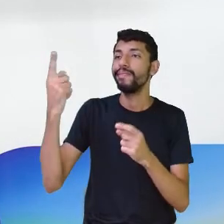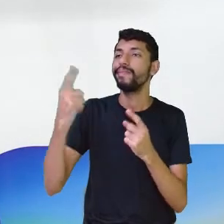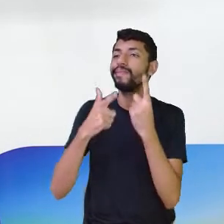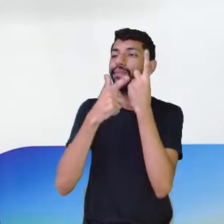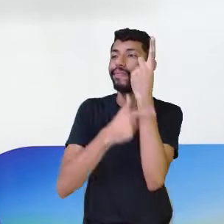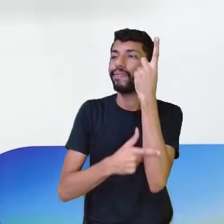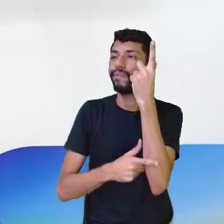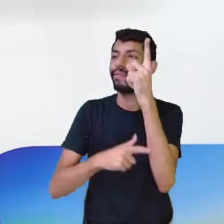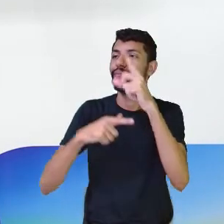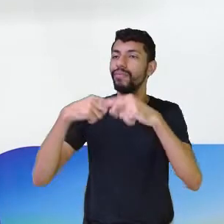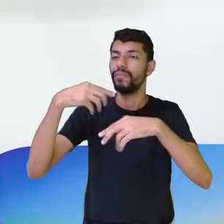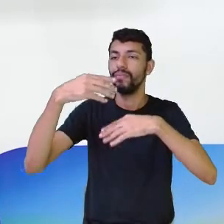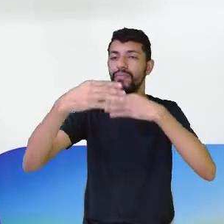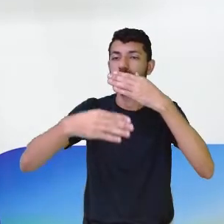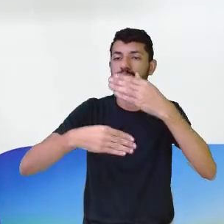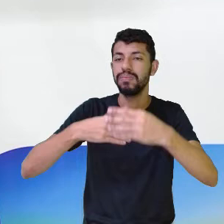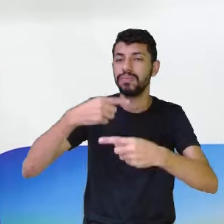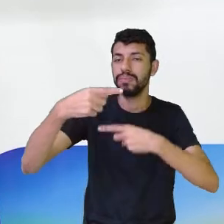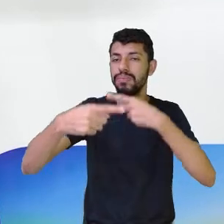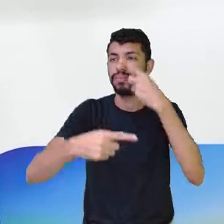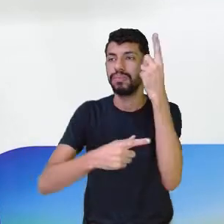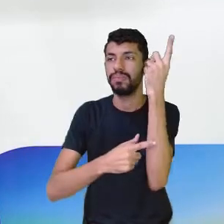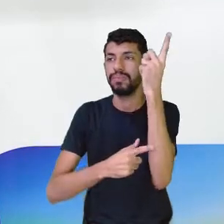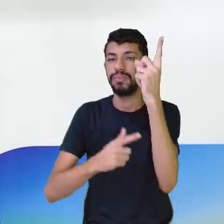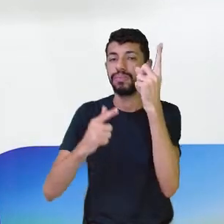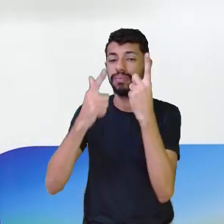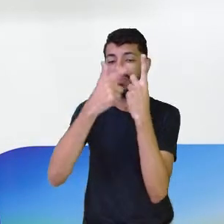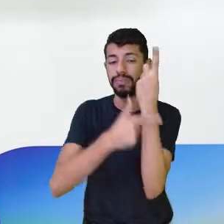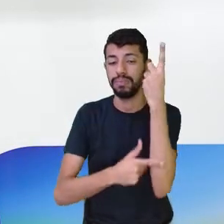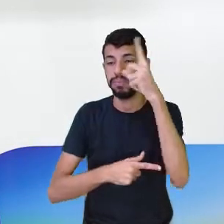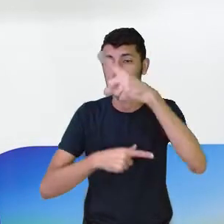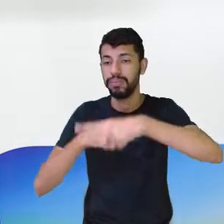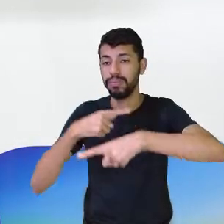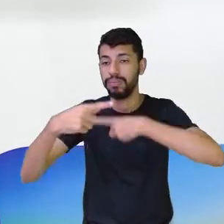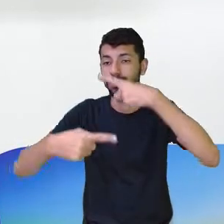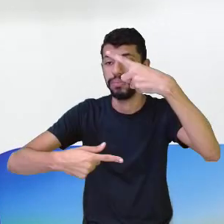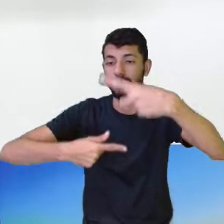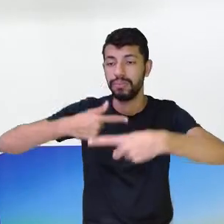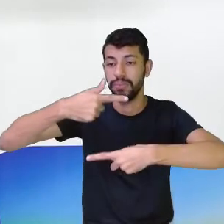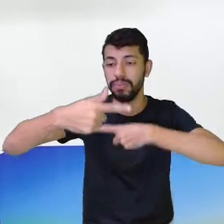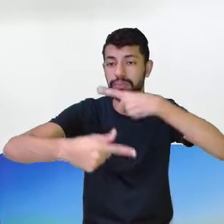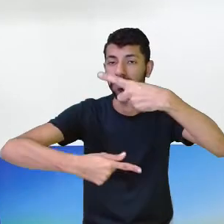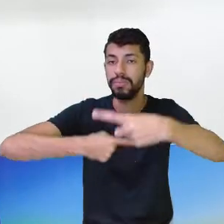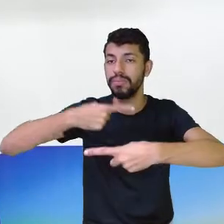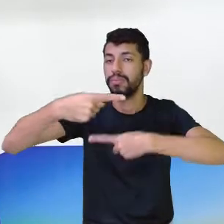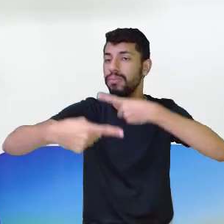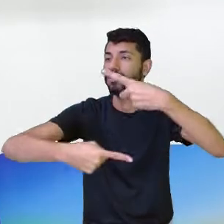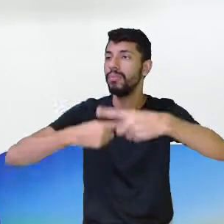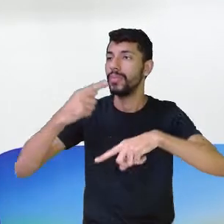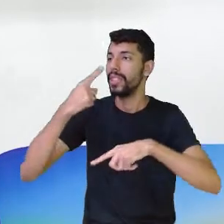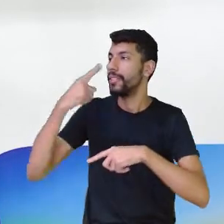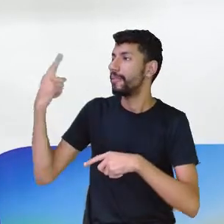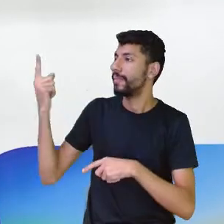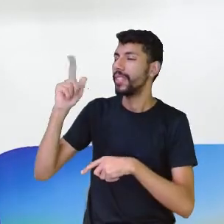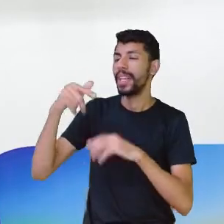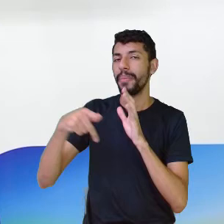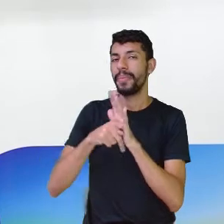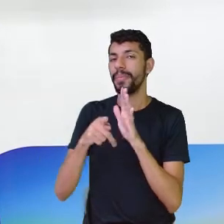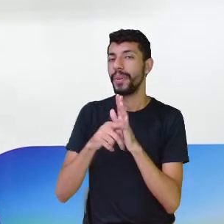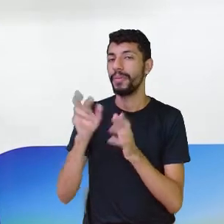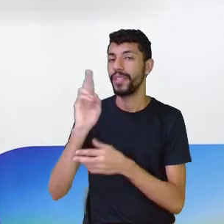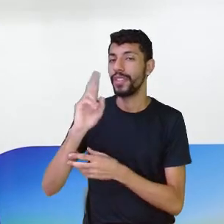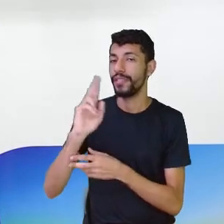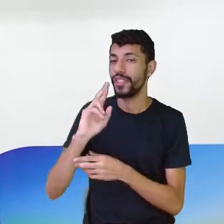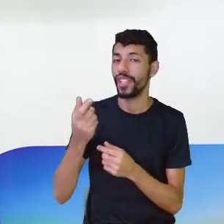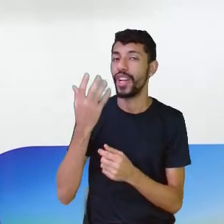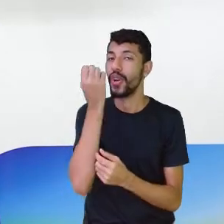água? Nós temos aí algumas garrafas PET, né? Garrafinha lá, aquela garrafinha de refrigerante, a garrafinha